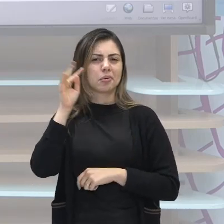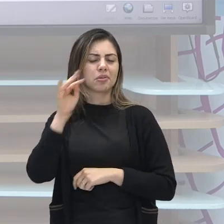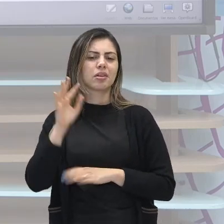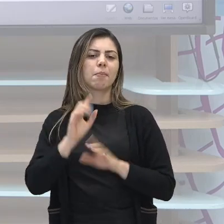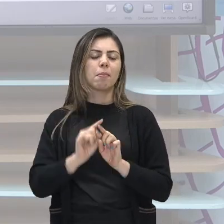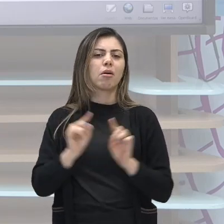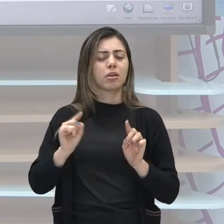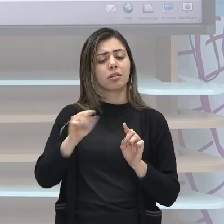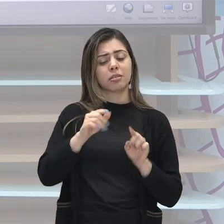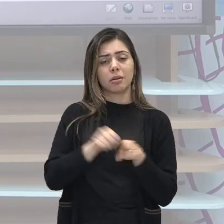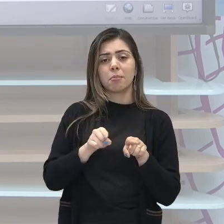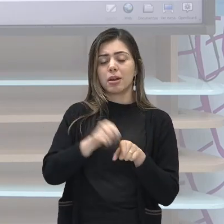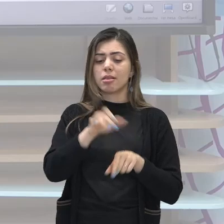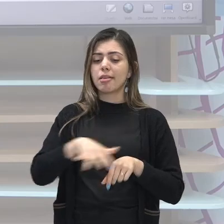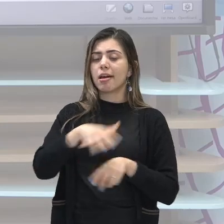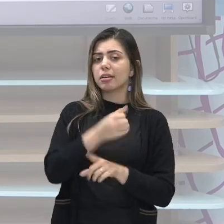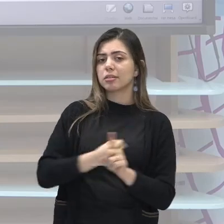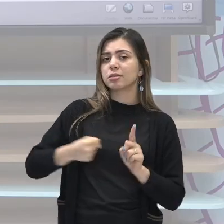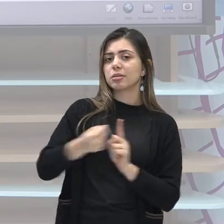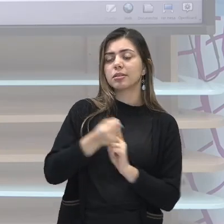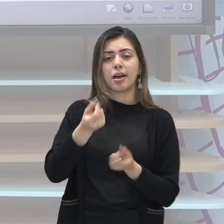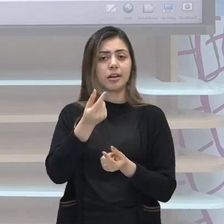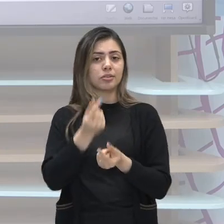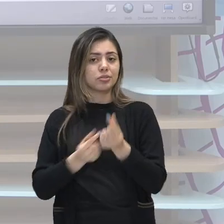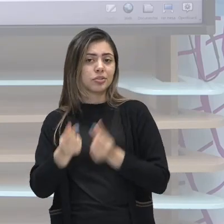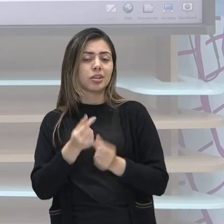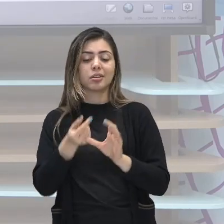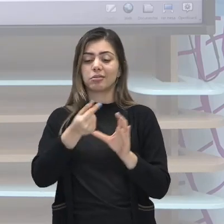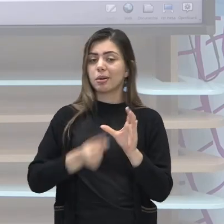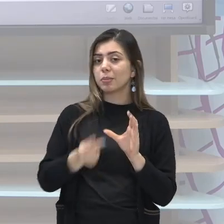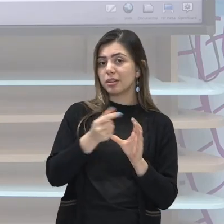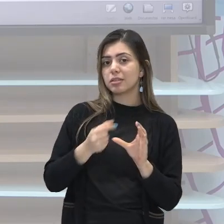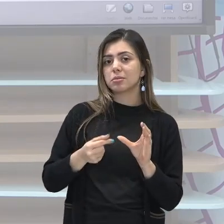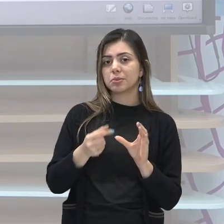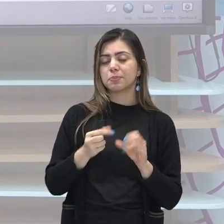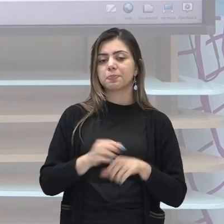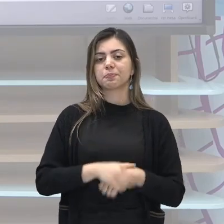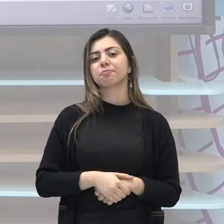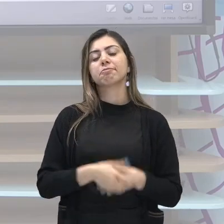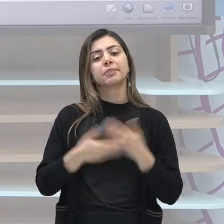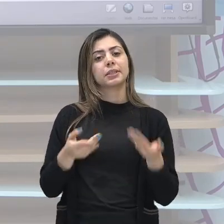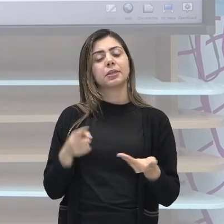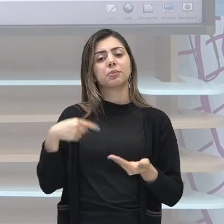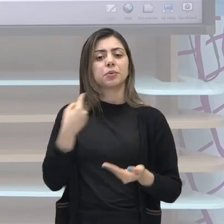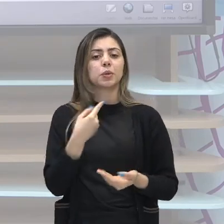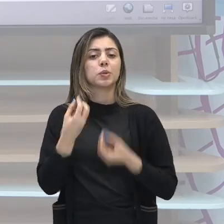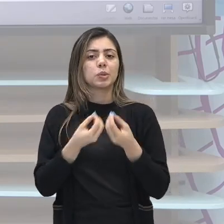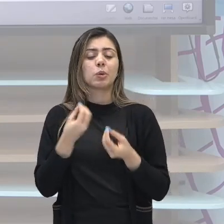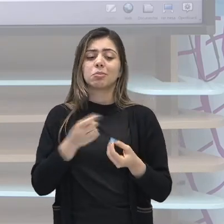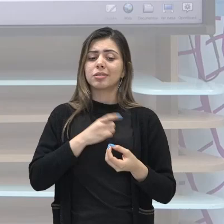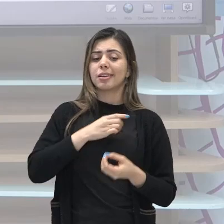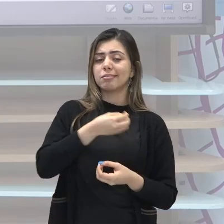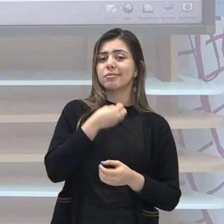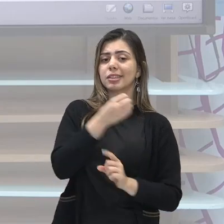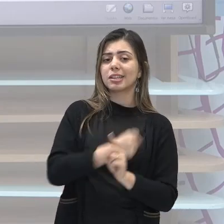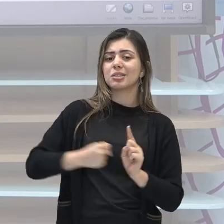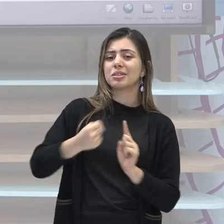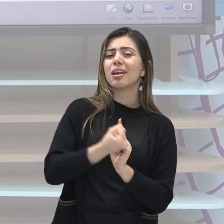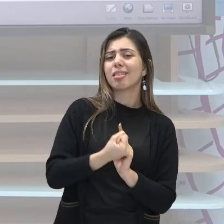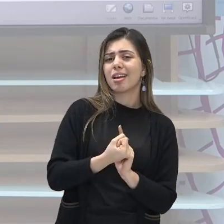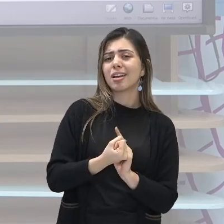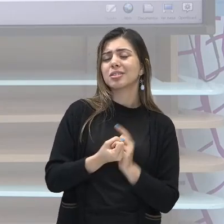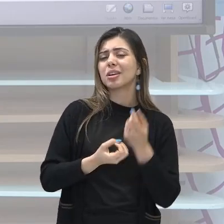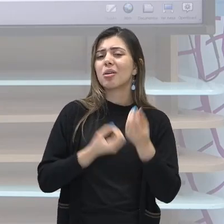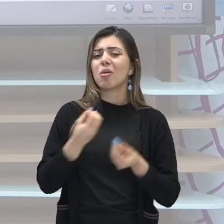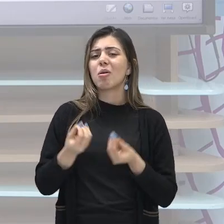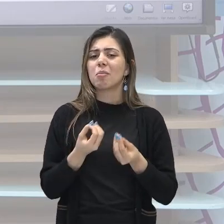questão econômica do capital, do capitalismo. Então, nós vivemos numa sociedade que, por muitas das